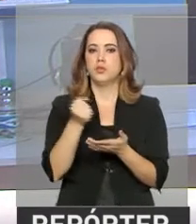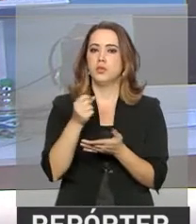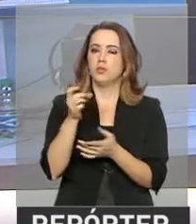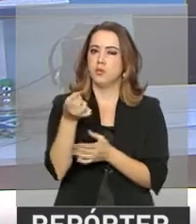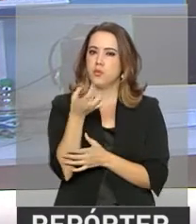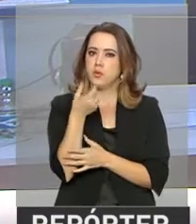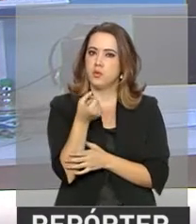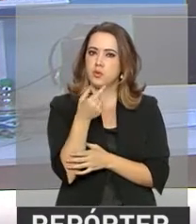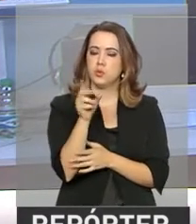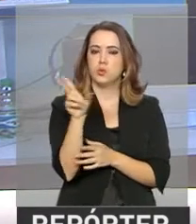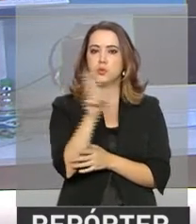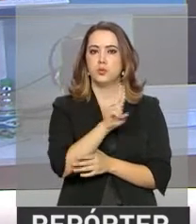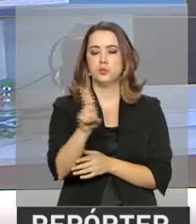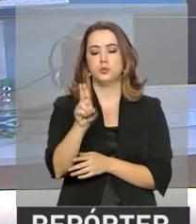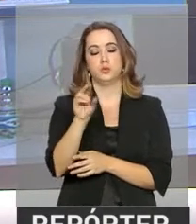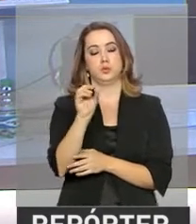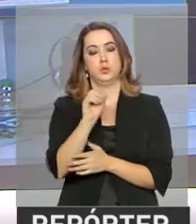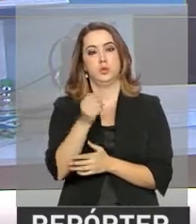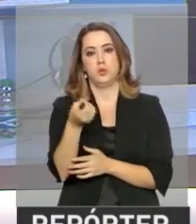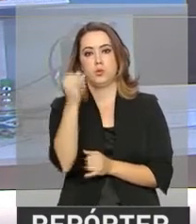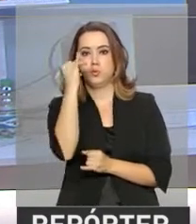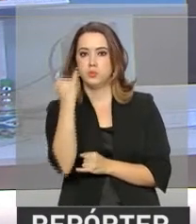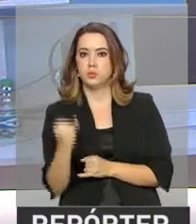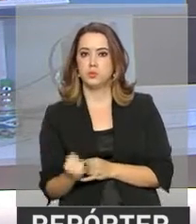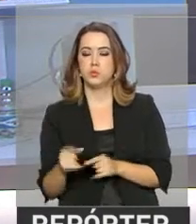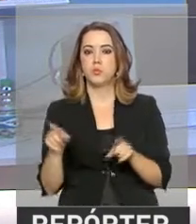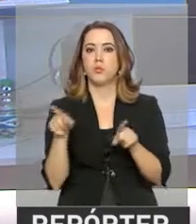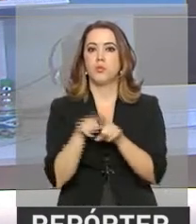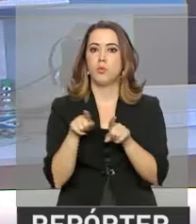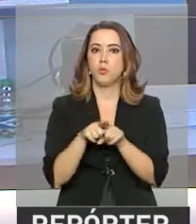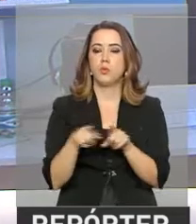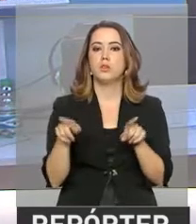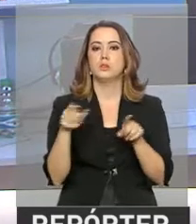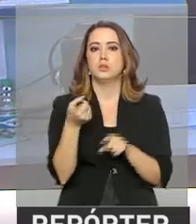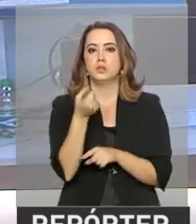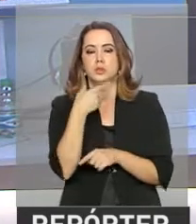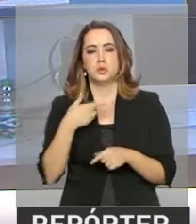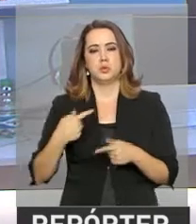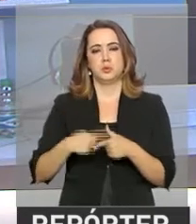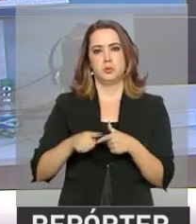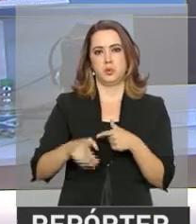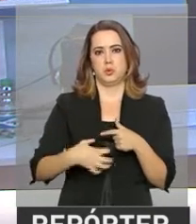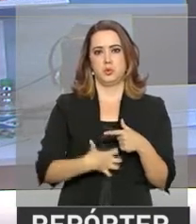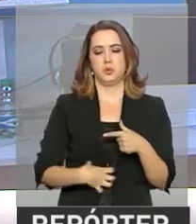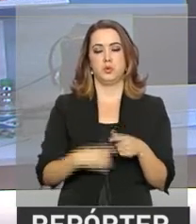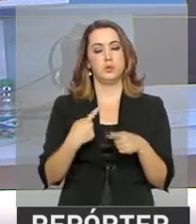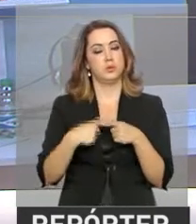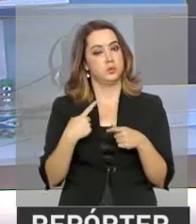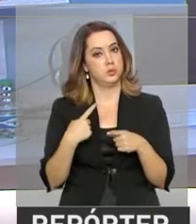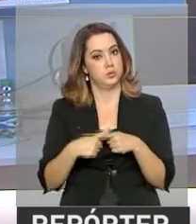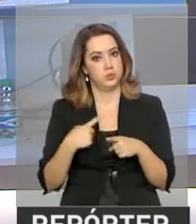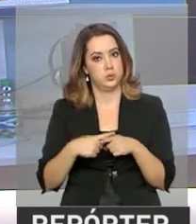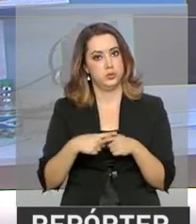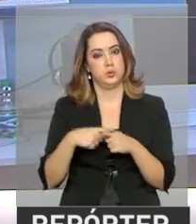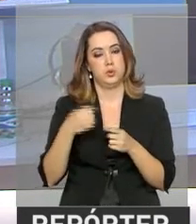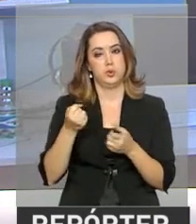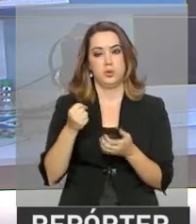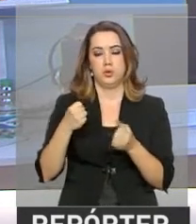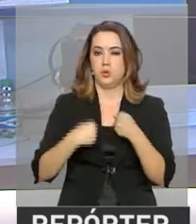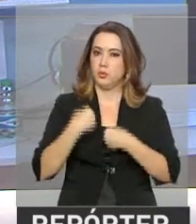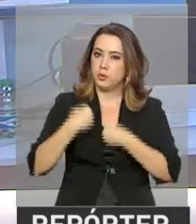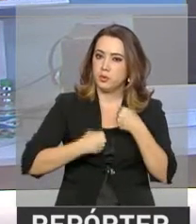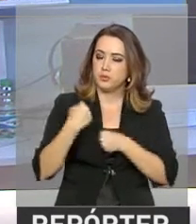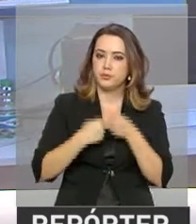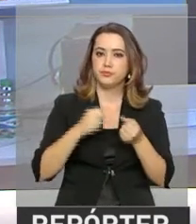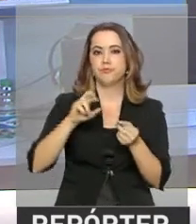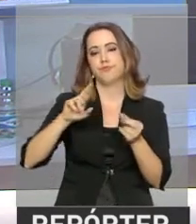os medicamentos para obesidade e acidez no estômago estavam sendo fabricados em desacordo com as normas da anvisa o laboratório informou que está